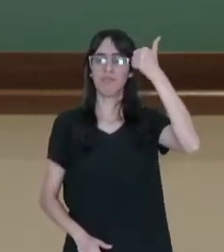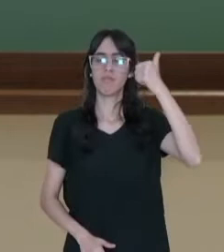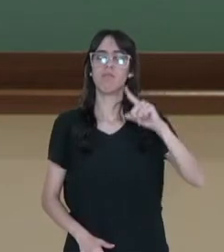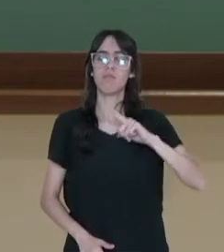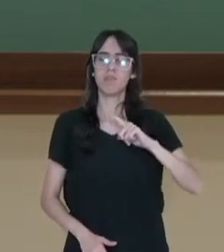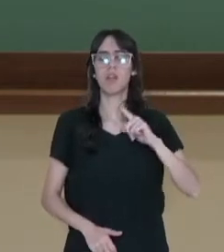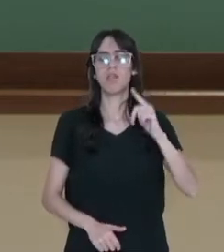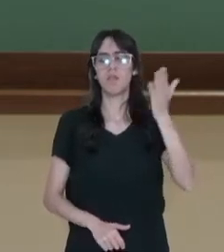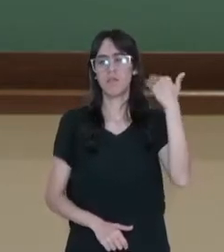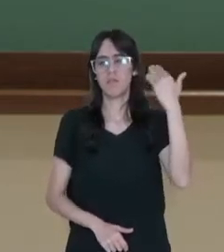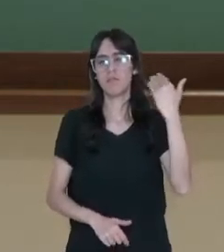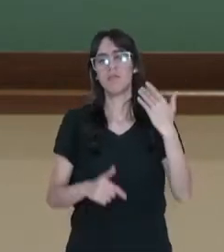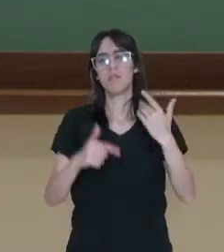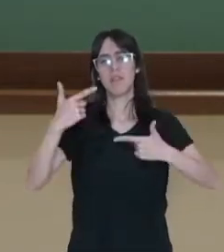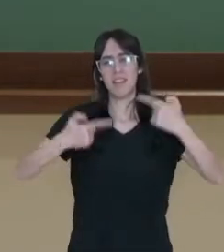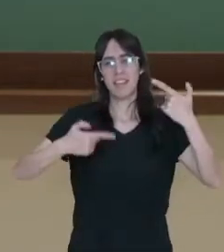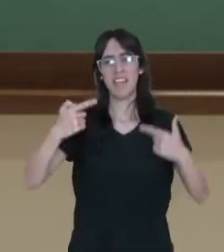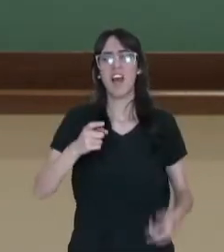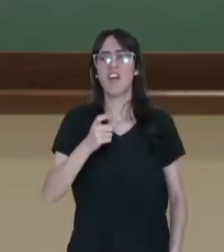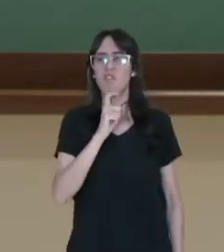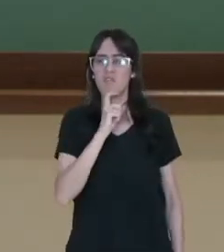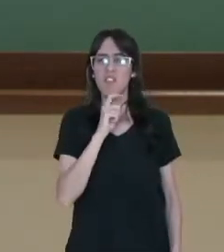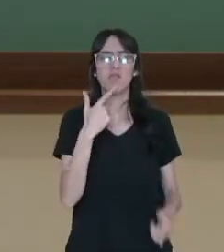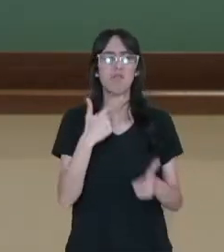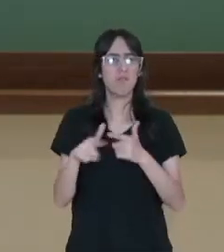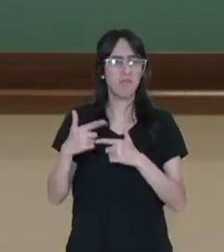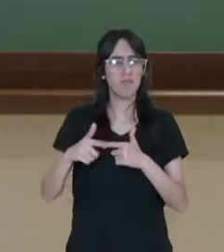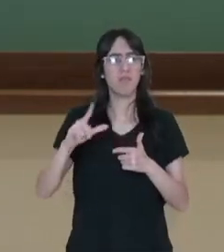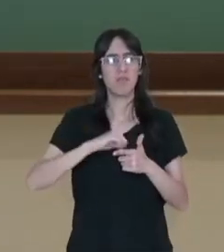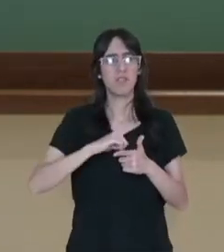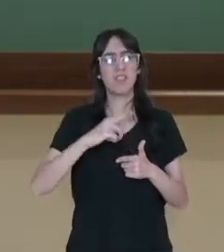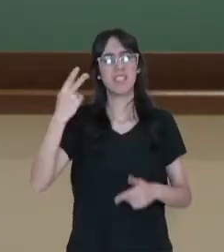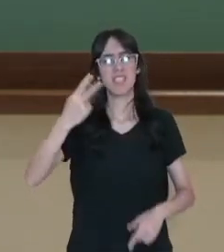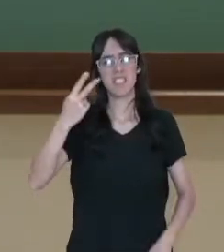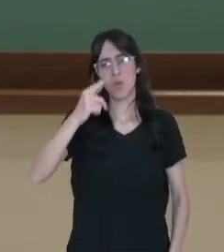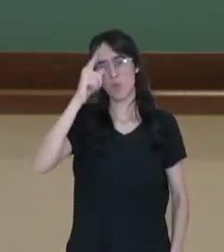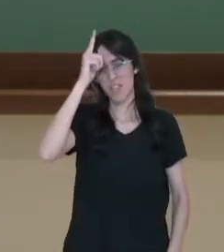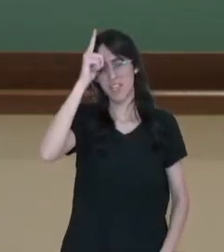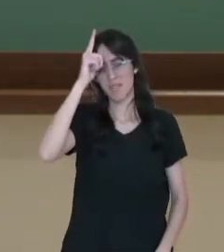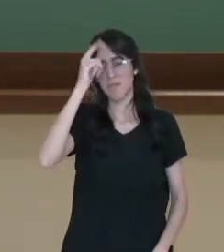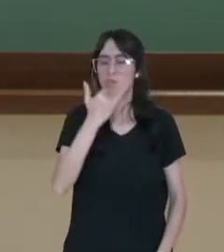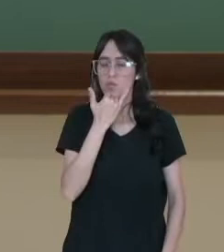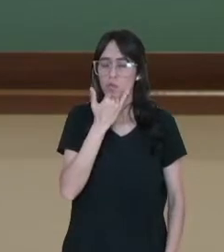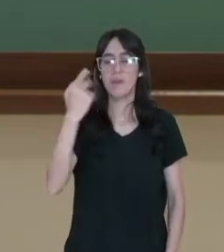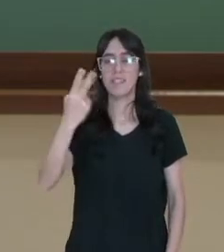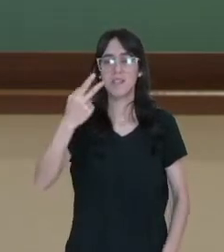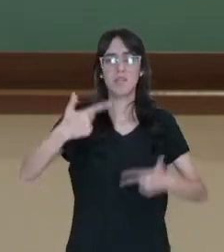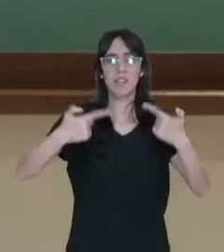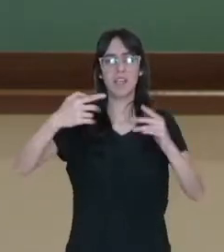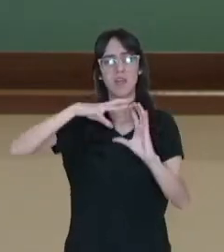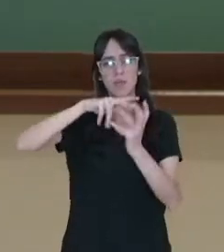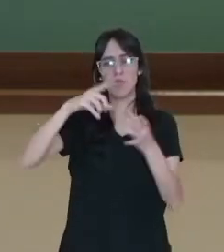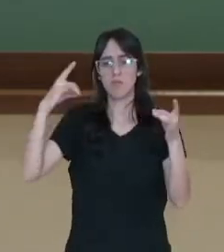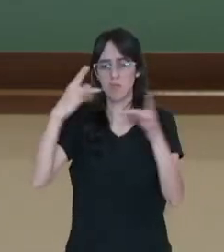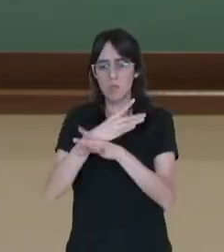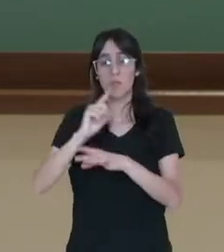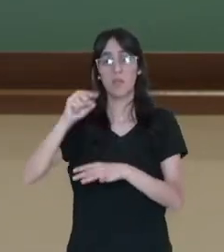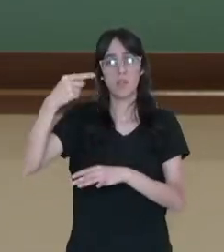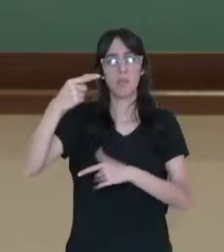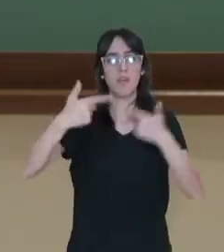Fria, dividido pela Guerra Fria, destruído depois da Segunda Guerra Mundial e que hoje se reergueu, o país mais rico